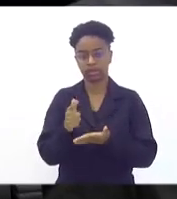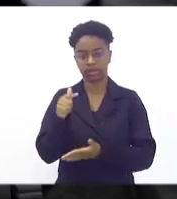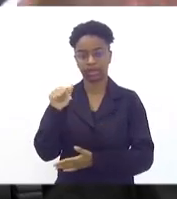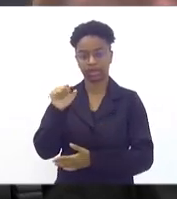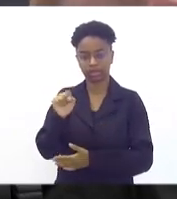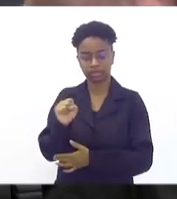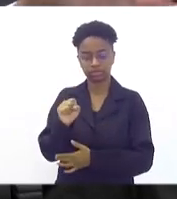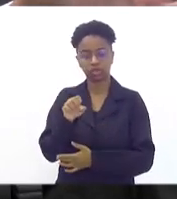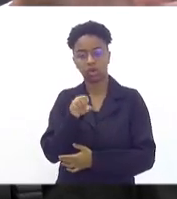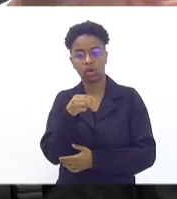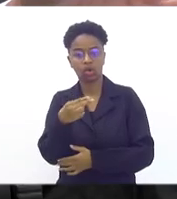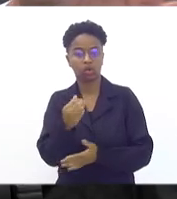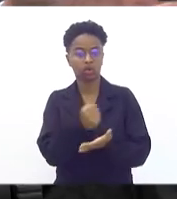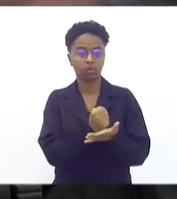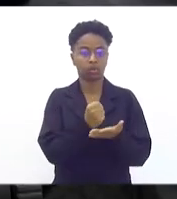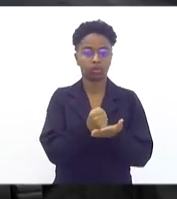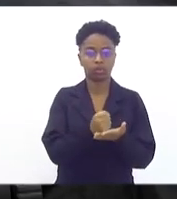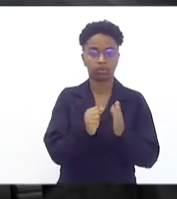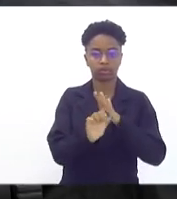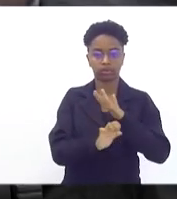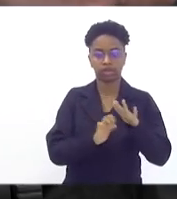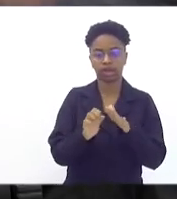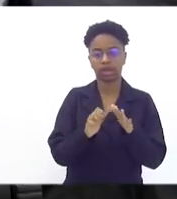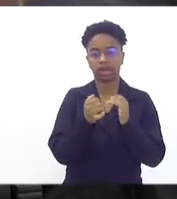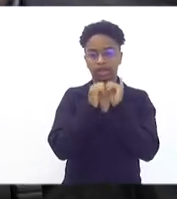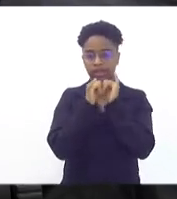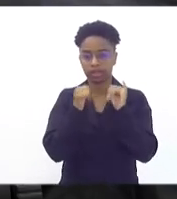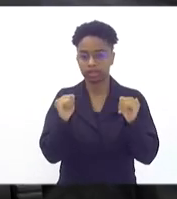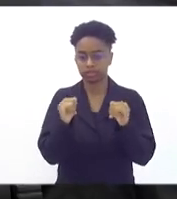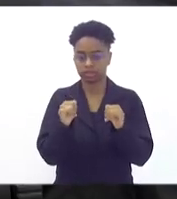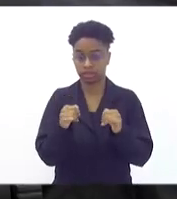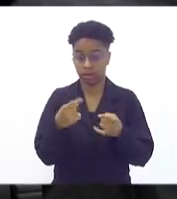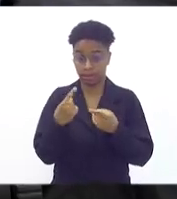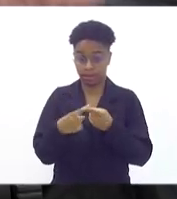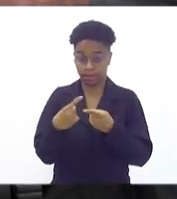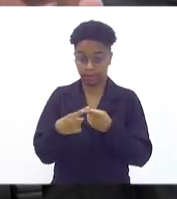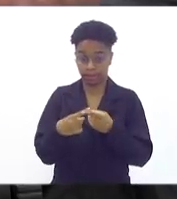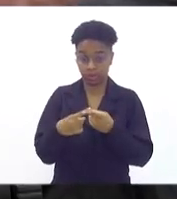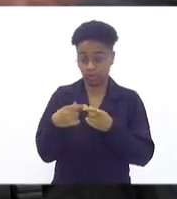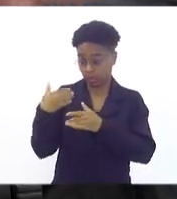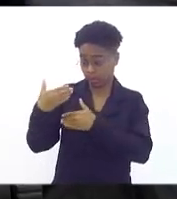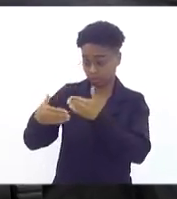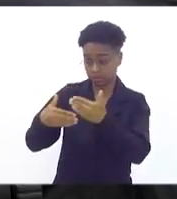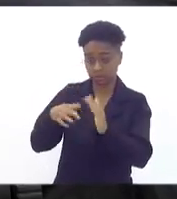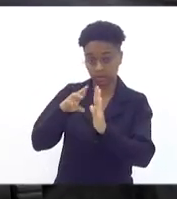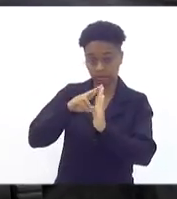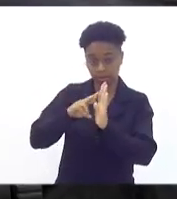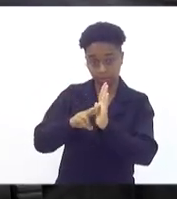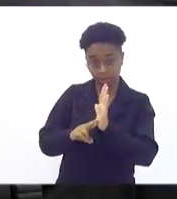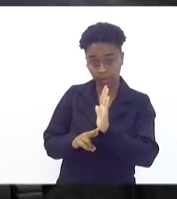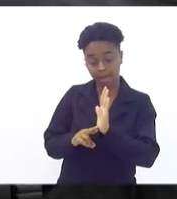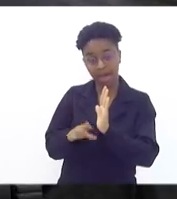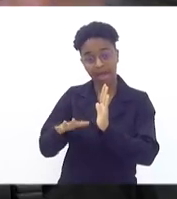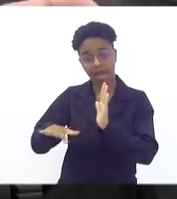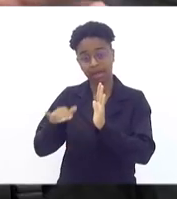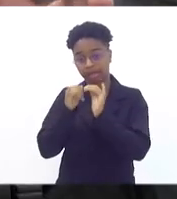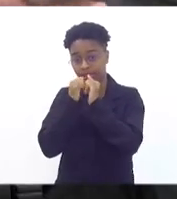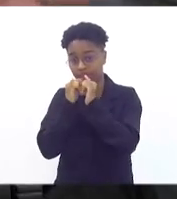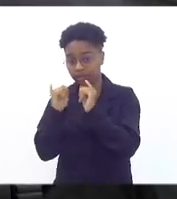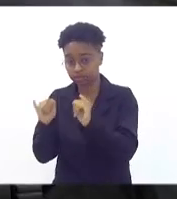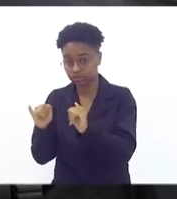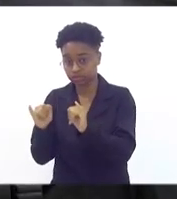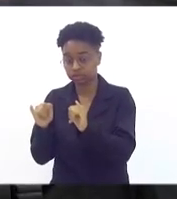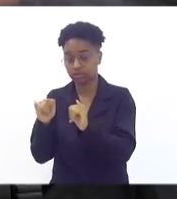concessão de uma energia elétrica todo poder todo processo regulatório da energia elétrica é